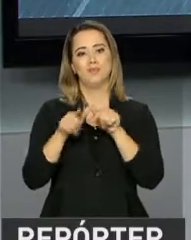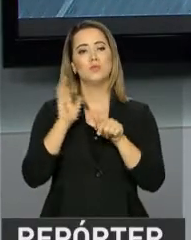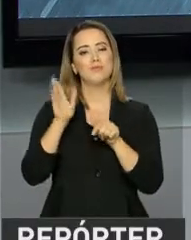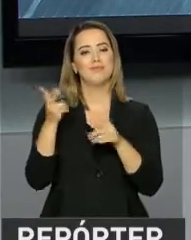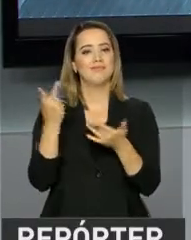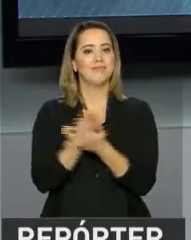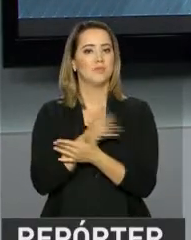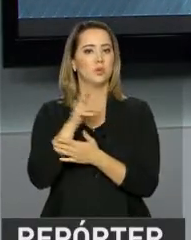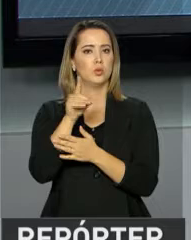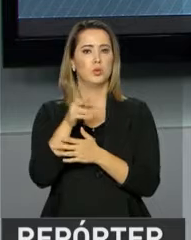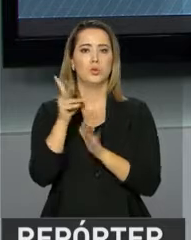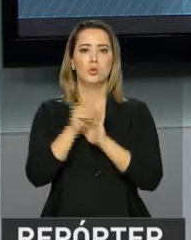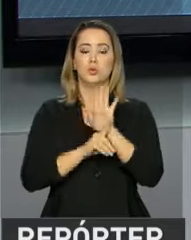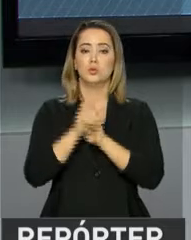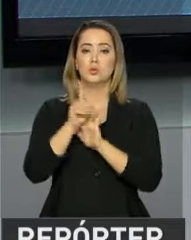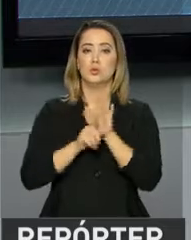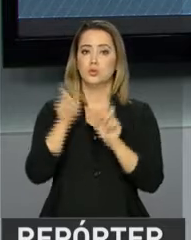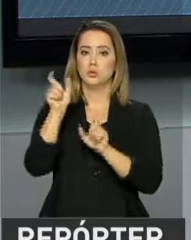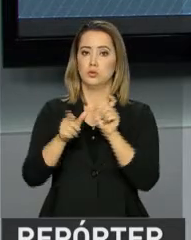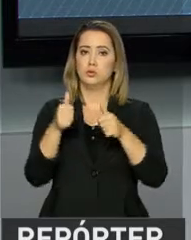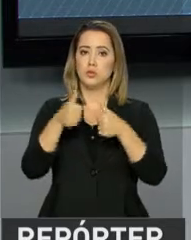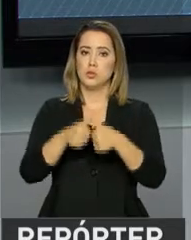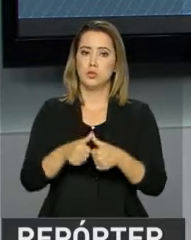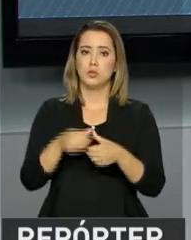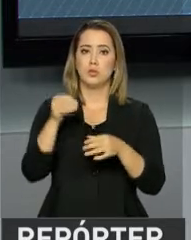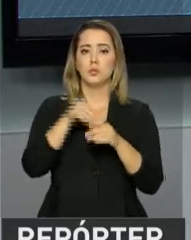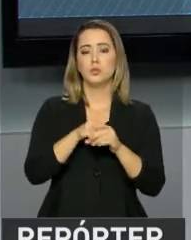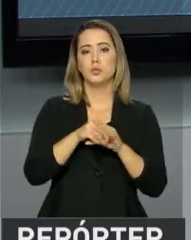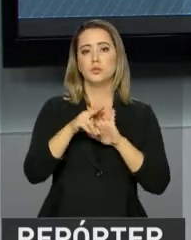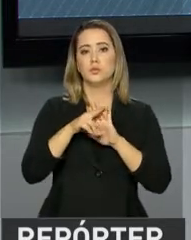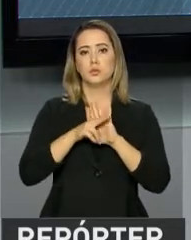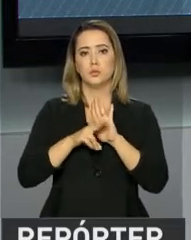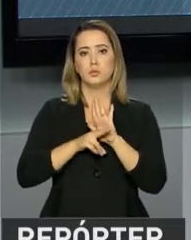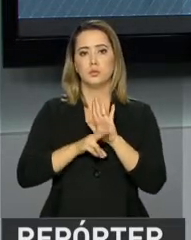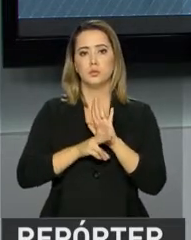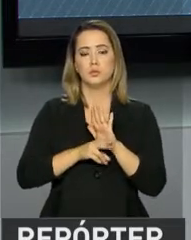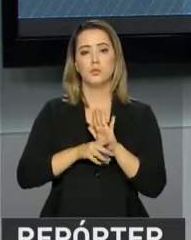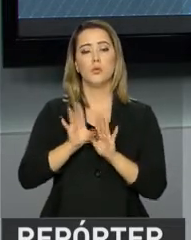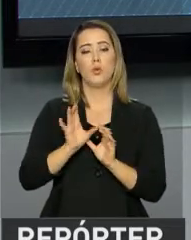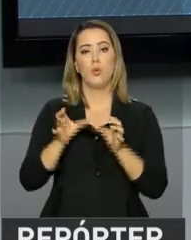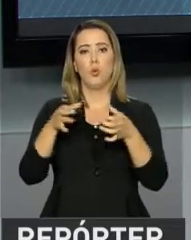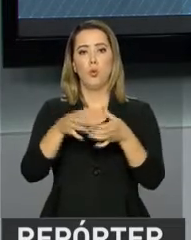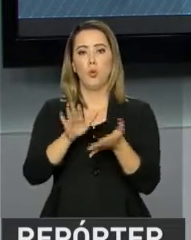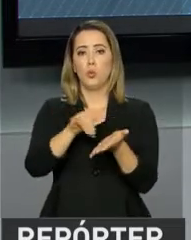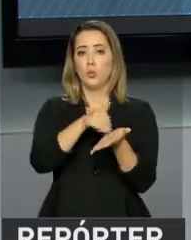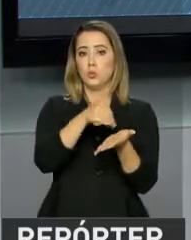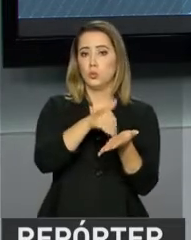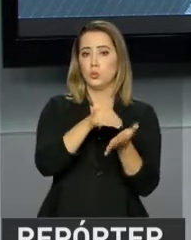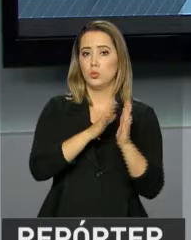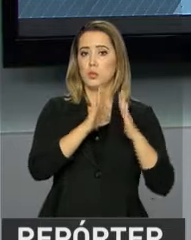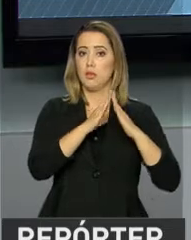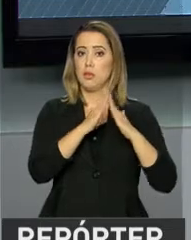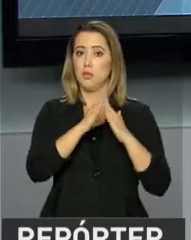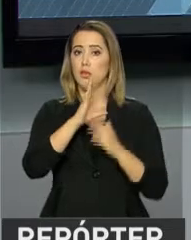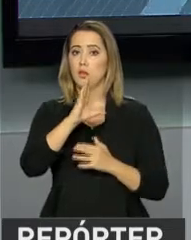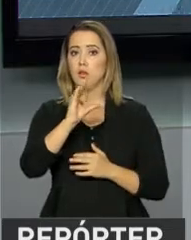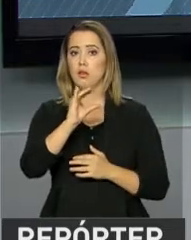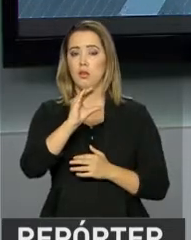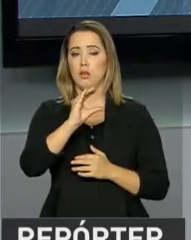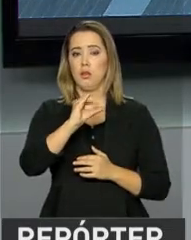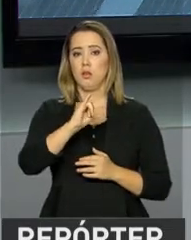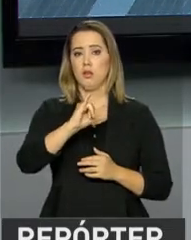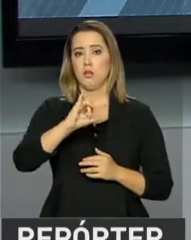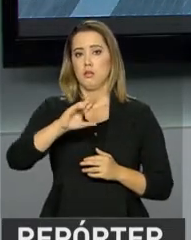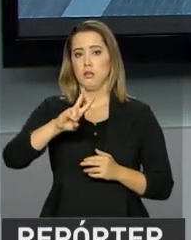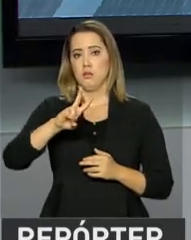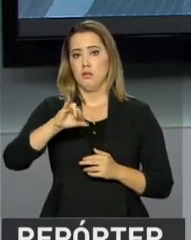todos os direitos dos trabalhadores estão garantidos nas novas regras segundo a assessora chefe da casa civil mas ele e